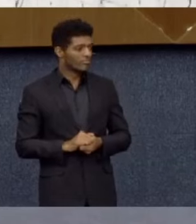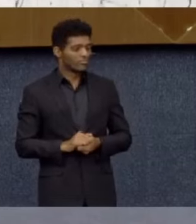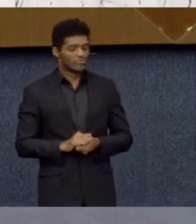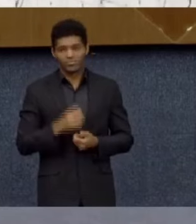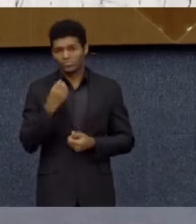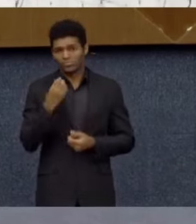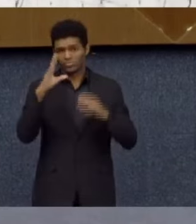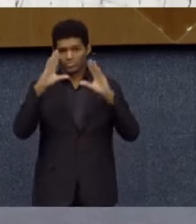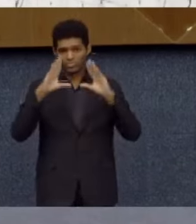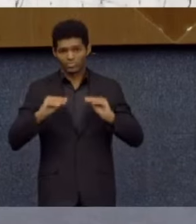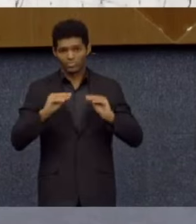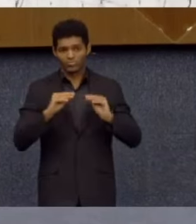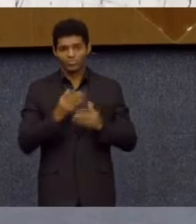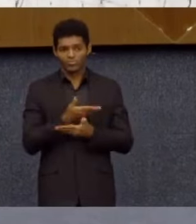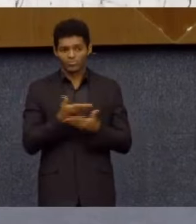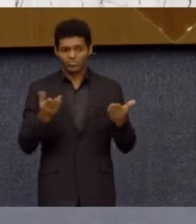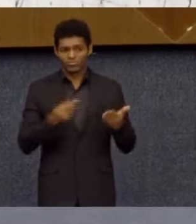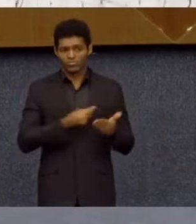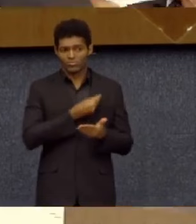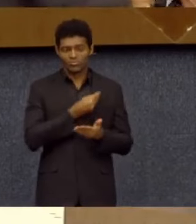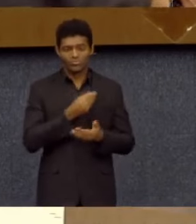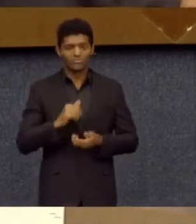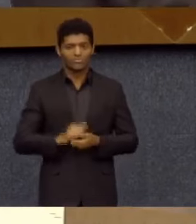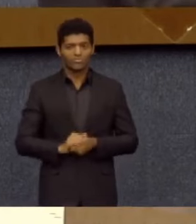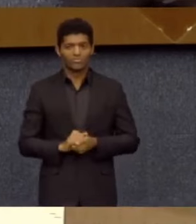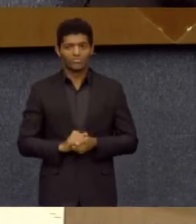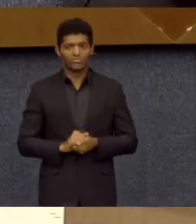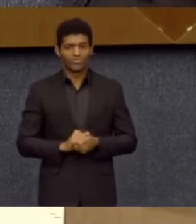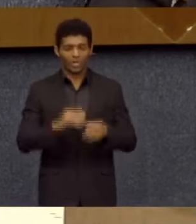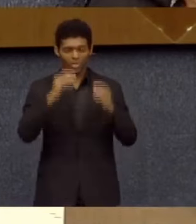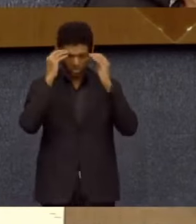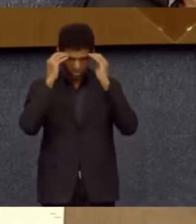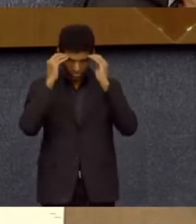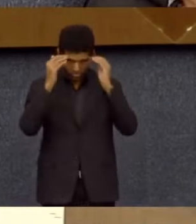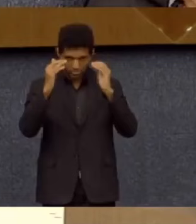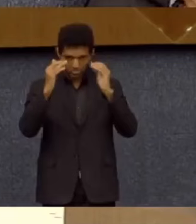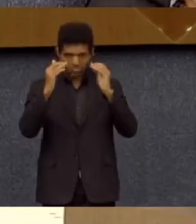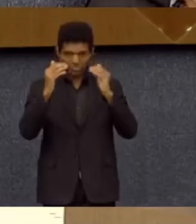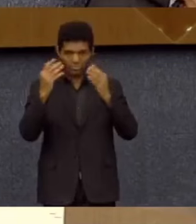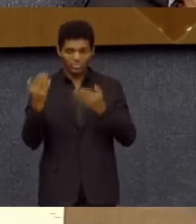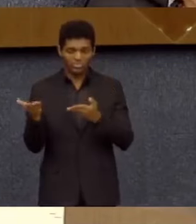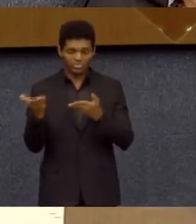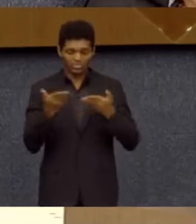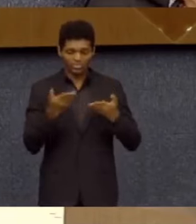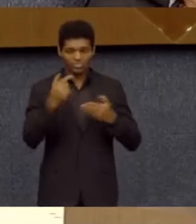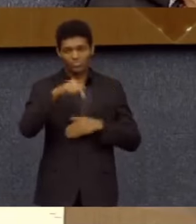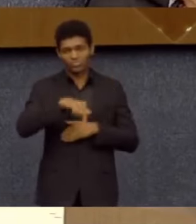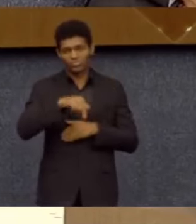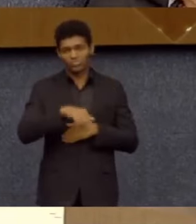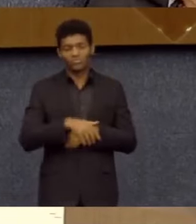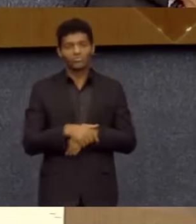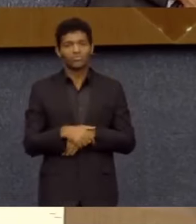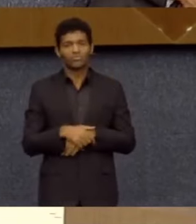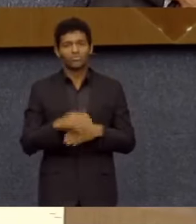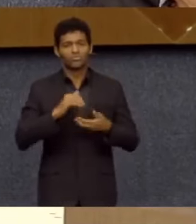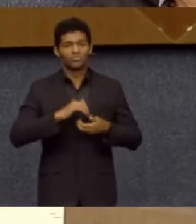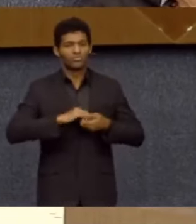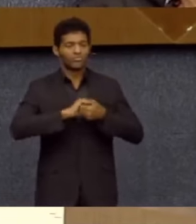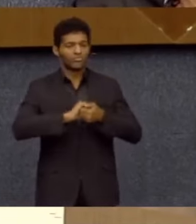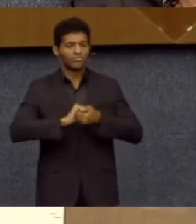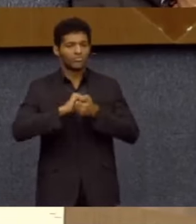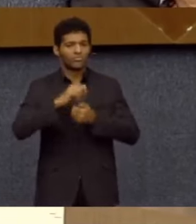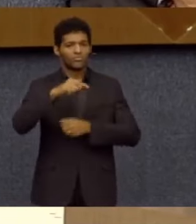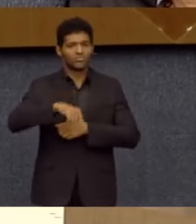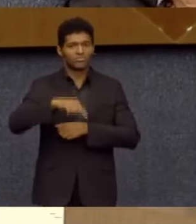Boa noite a todos presentes. Uma grande honra poder recebê-los. Quero cumprimentar aqui a